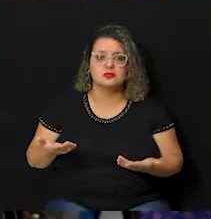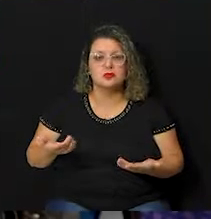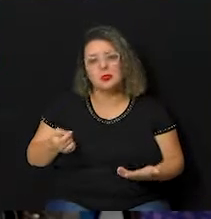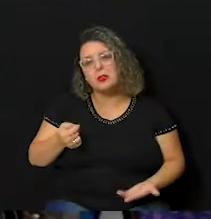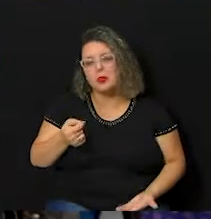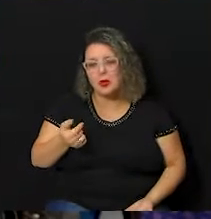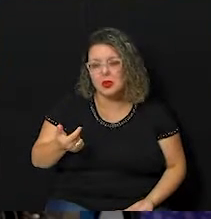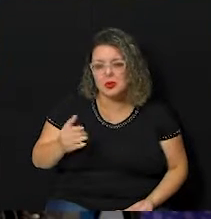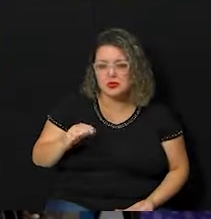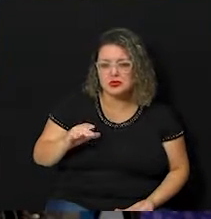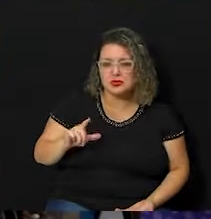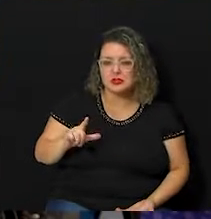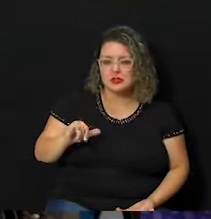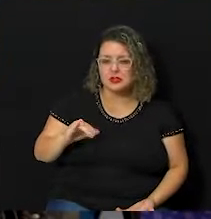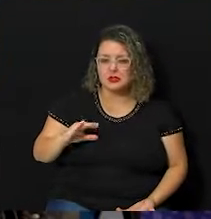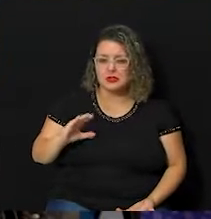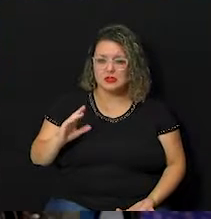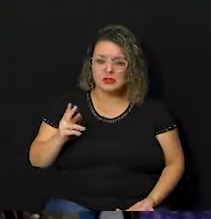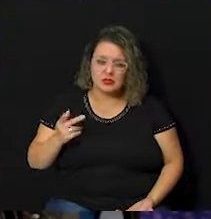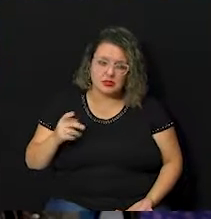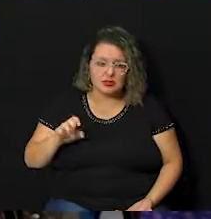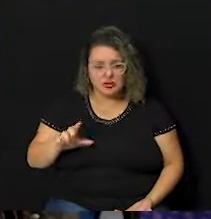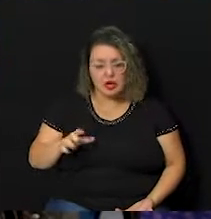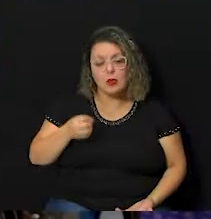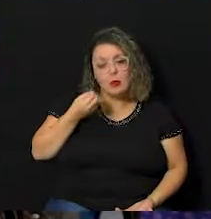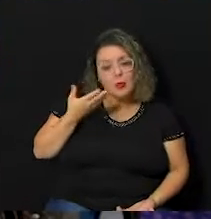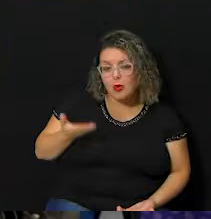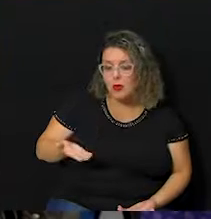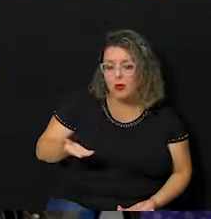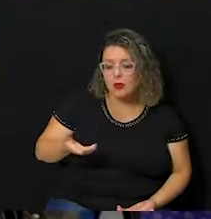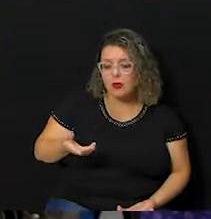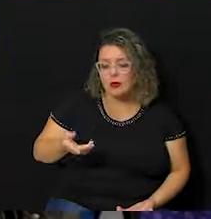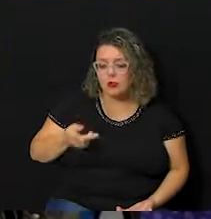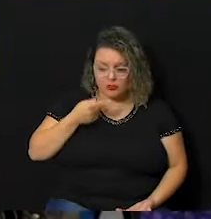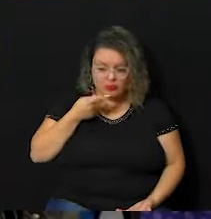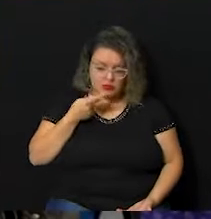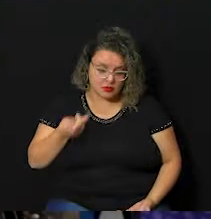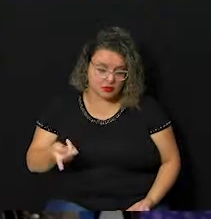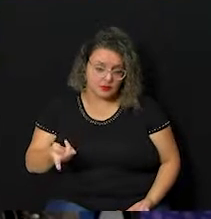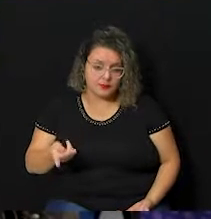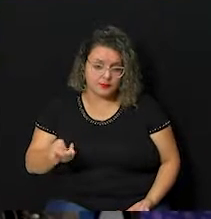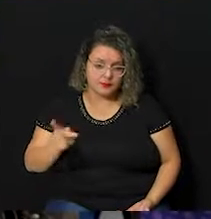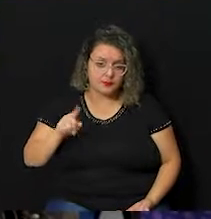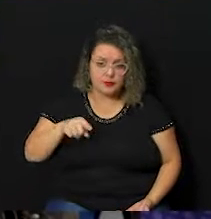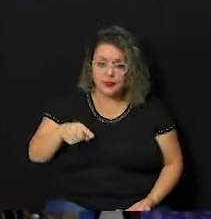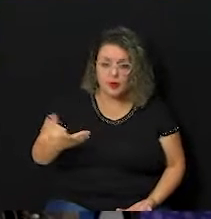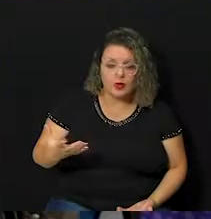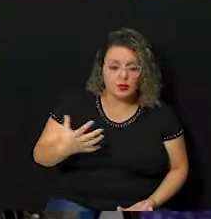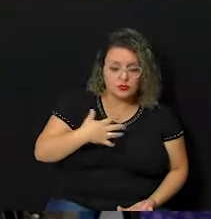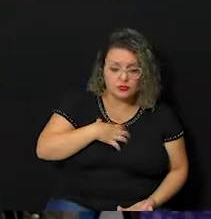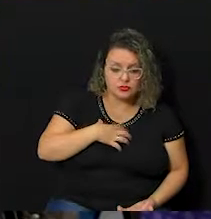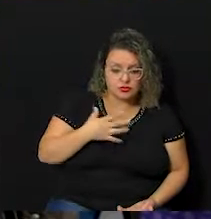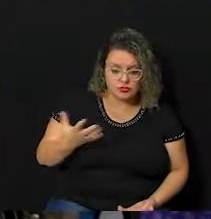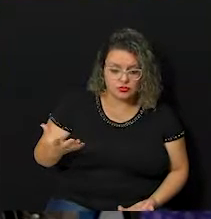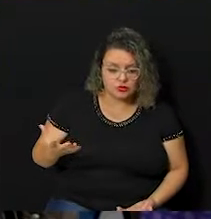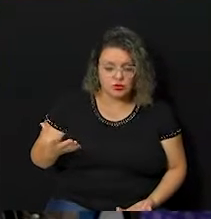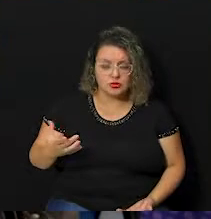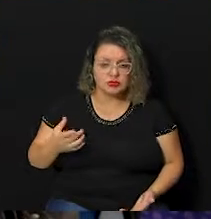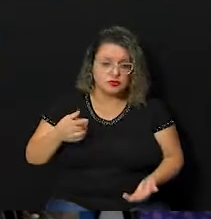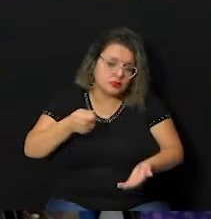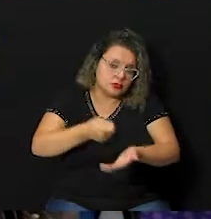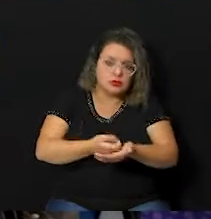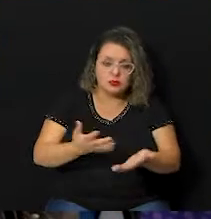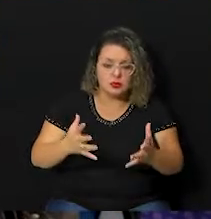um pouquinho de clichê também, assim, mas o clichê é bom, vamos dizer assim. Como eu falei, o clichê existe porque é uma fórmula que